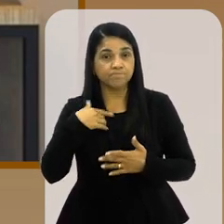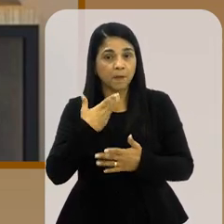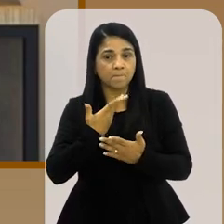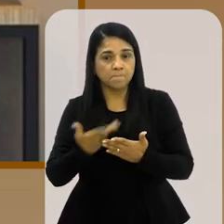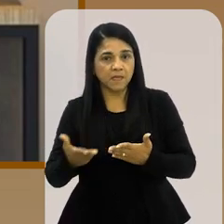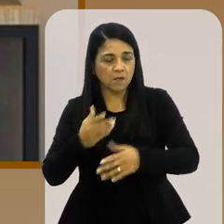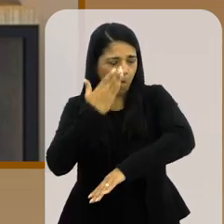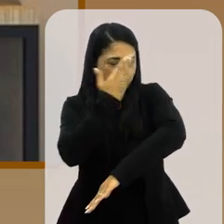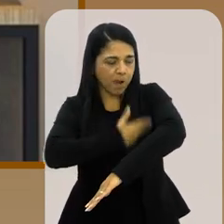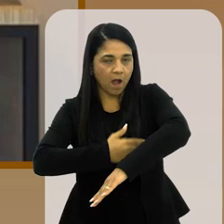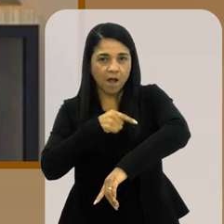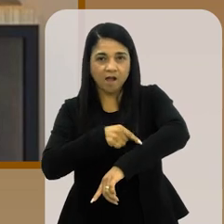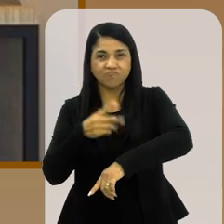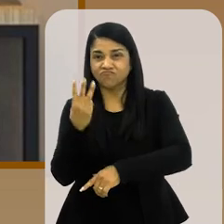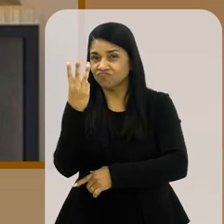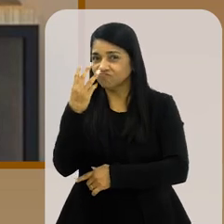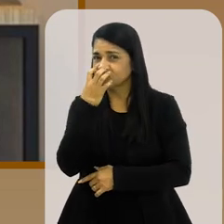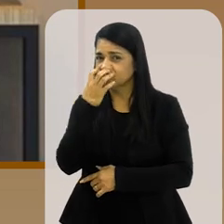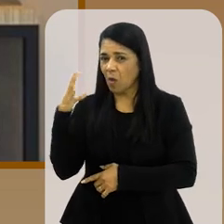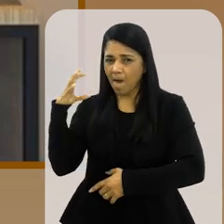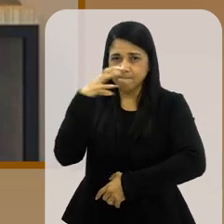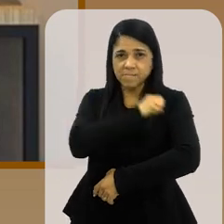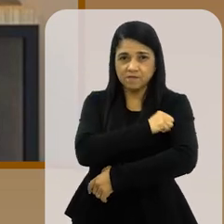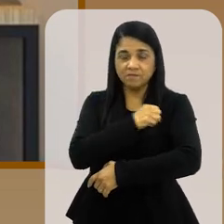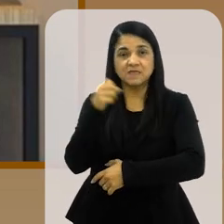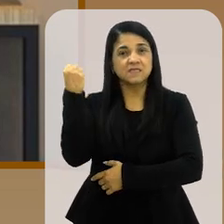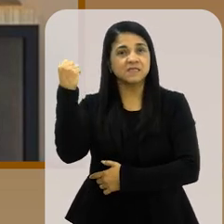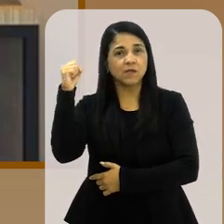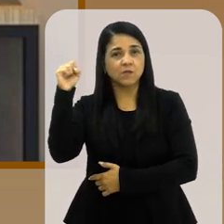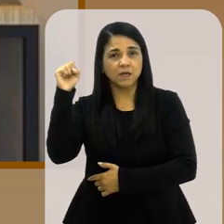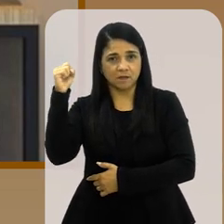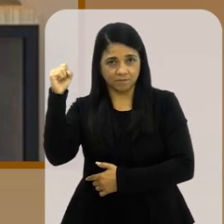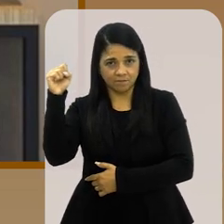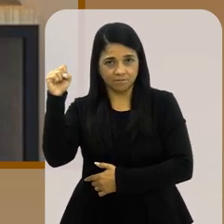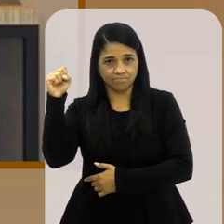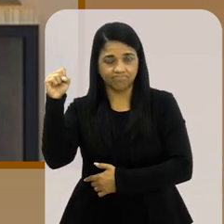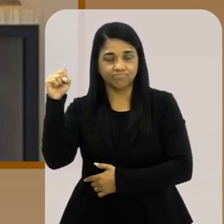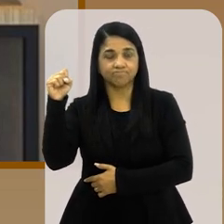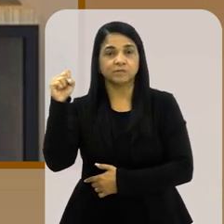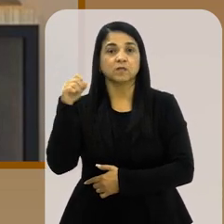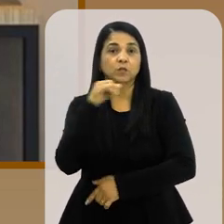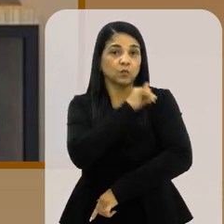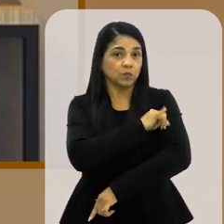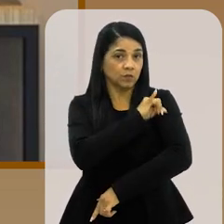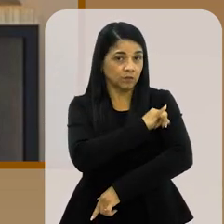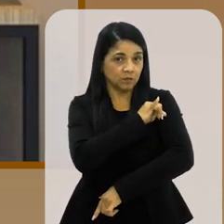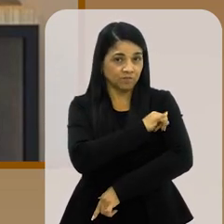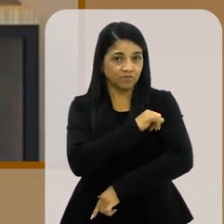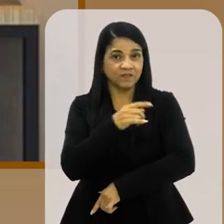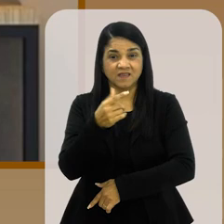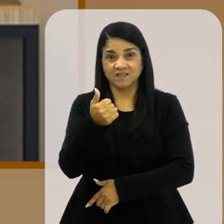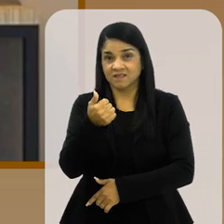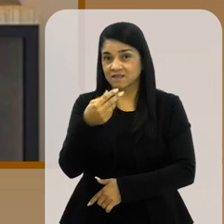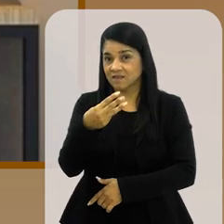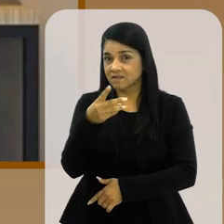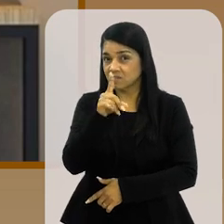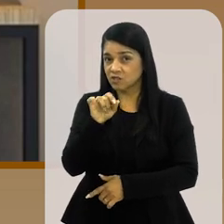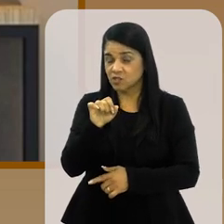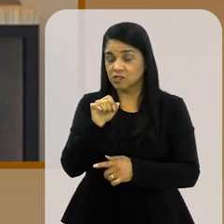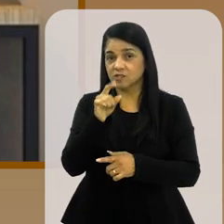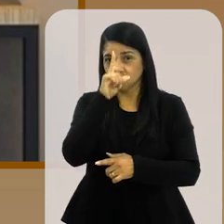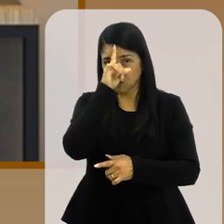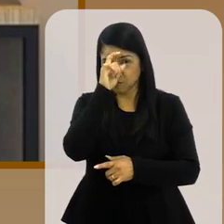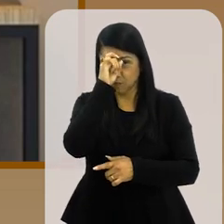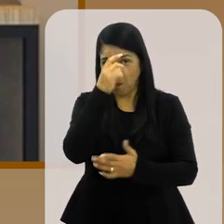cachorros em Saquarema, na região dos Lagos do Rio. 13 dias depois, ela recebeu alta do hospital e saiu